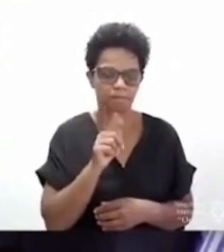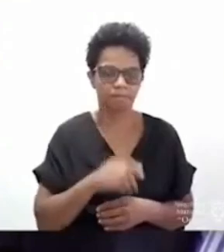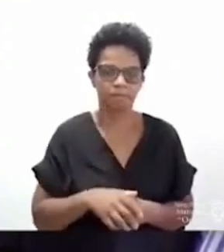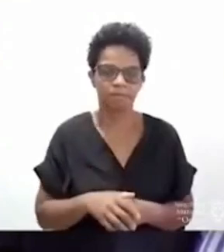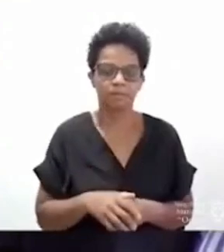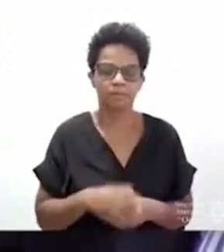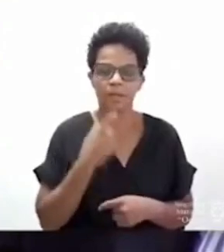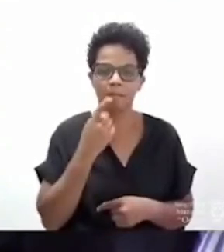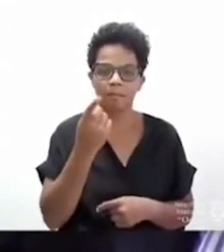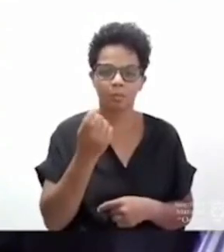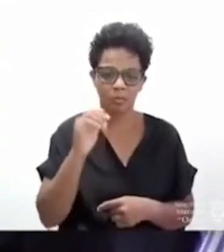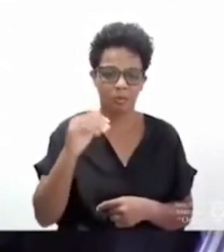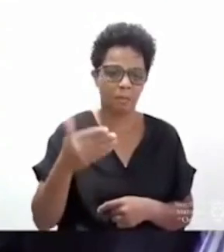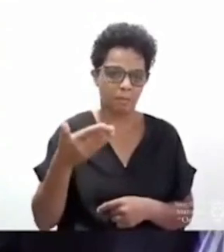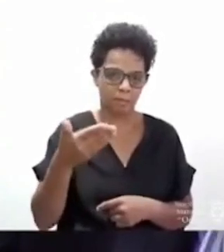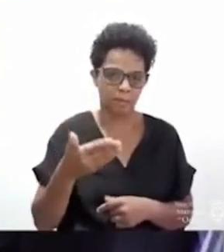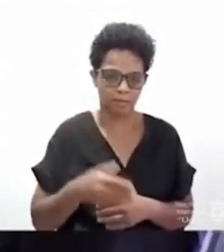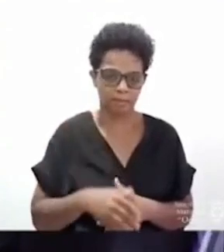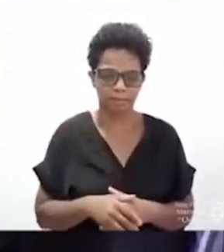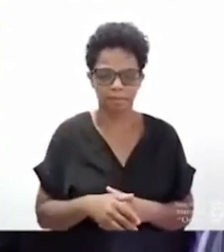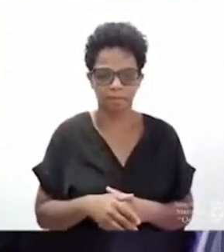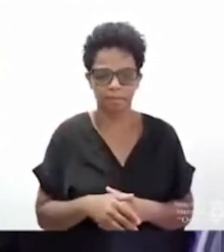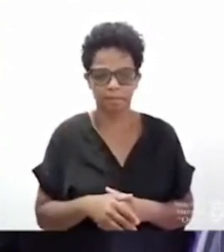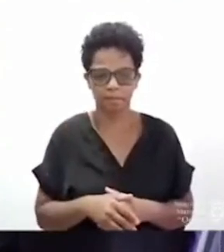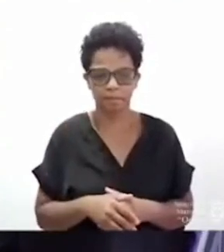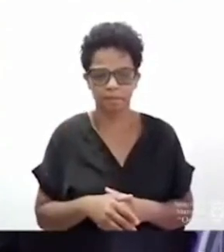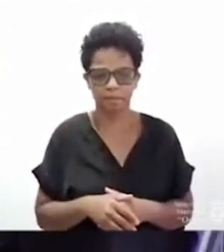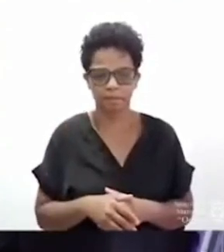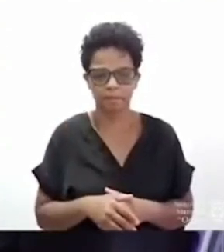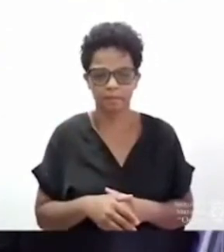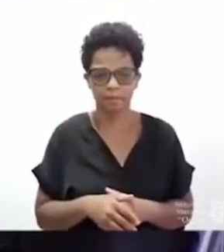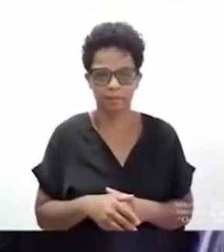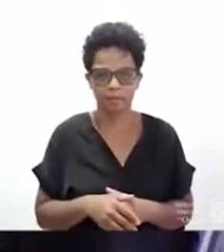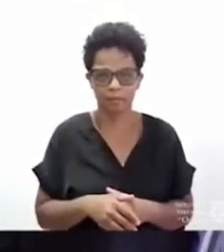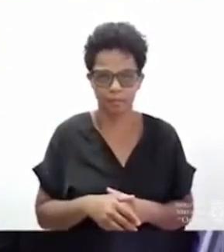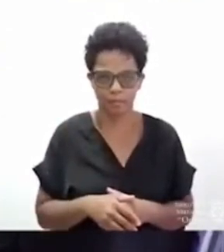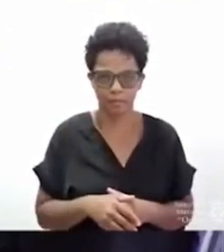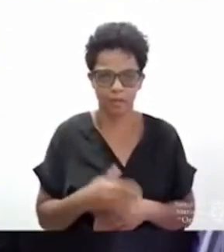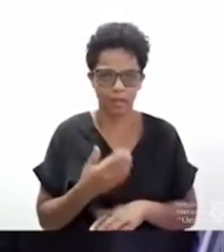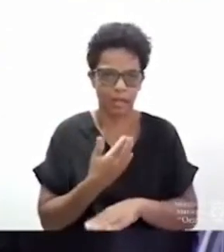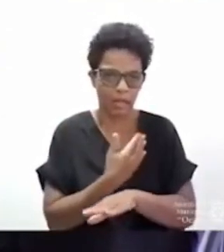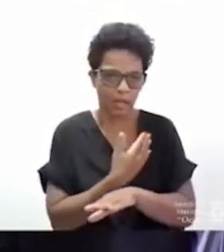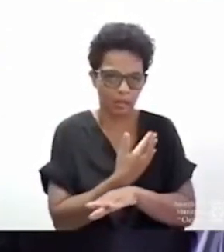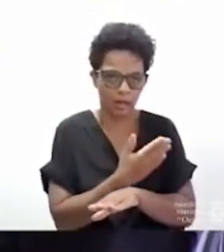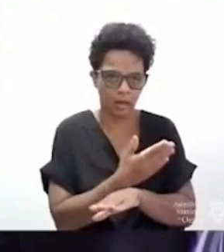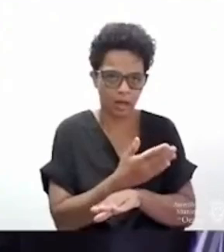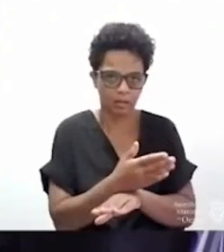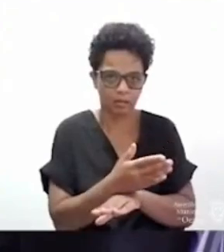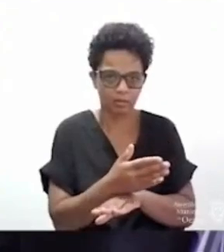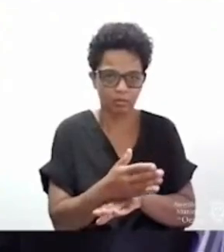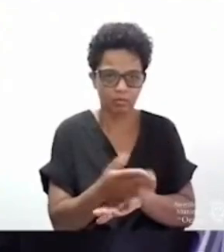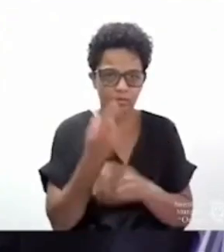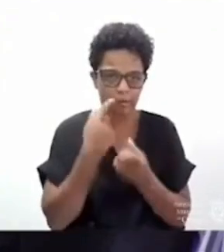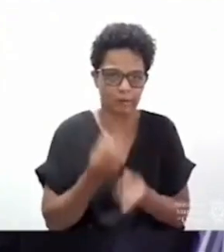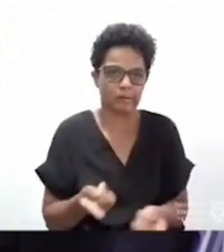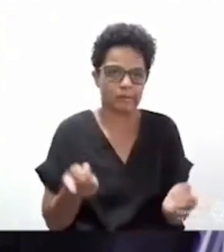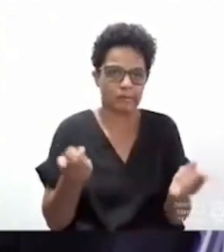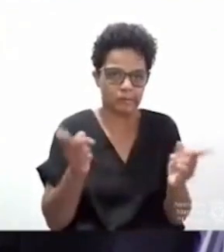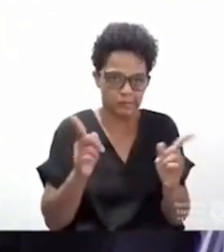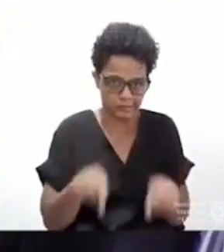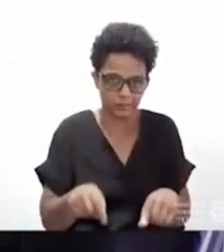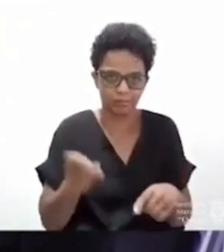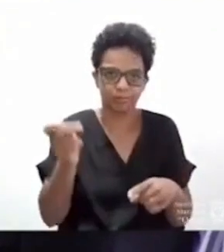primeira delas tem a ver com os reincidentes atrasos com que as